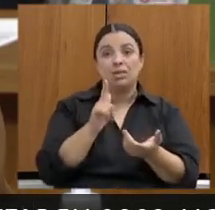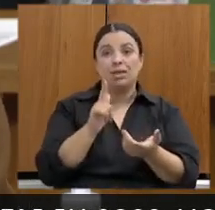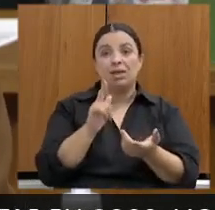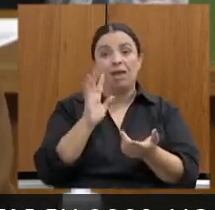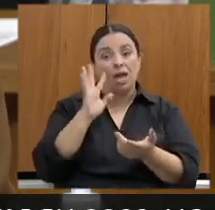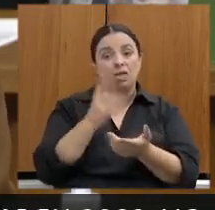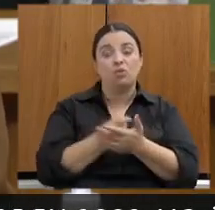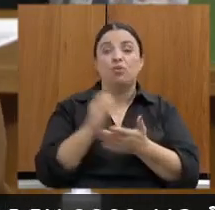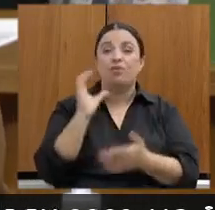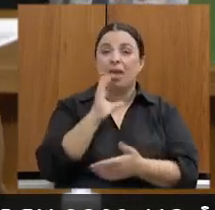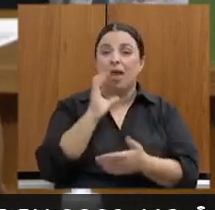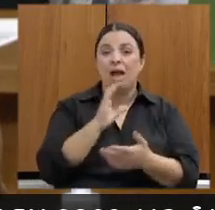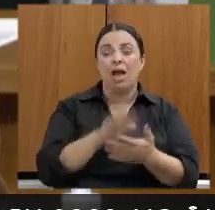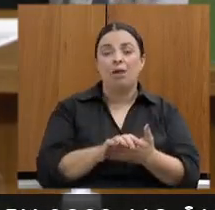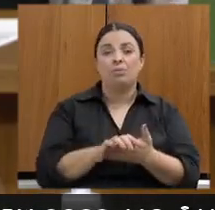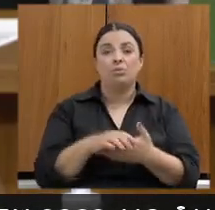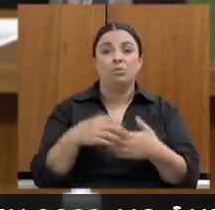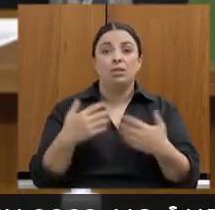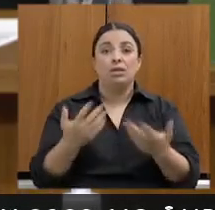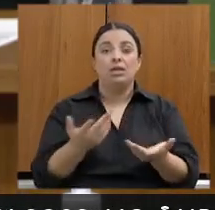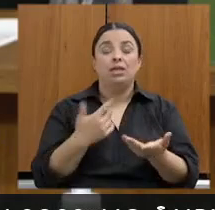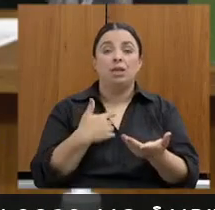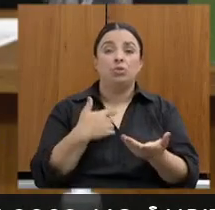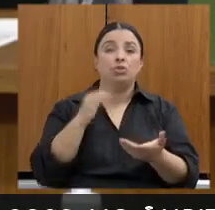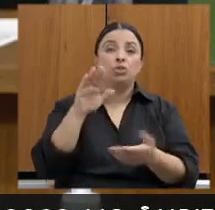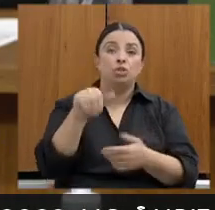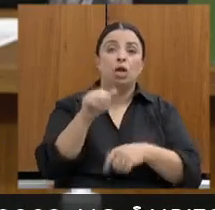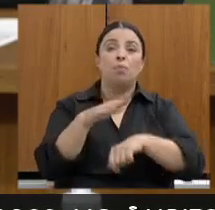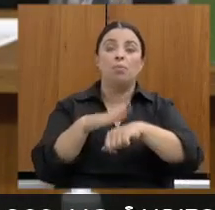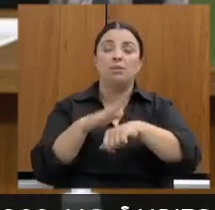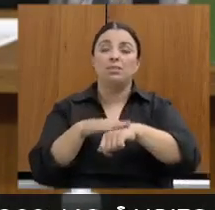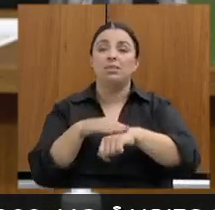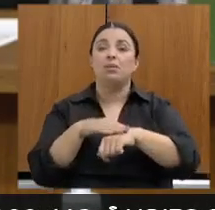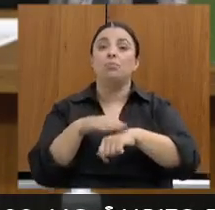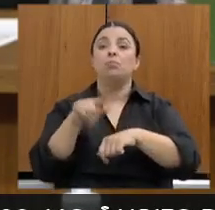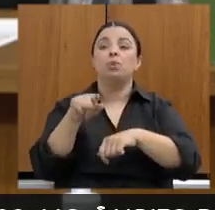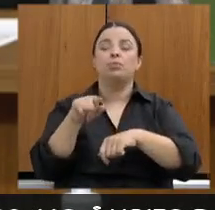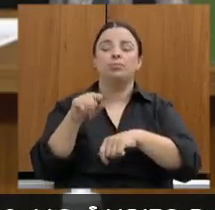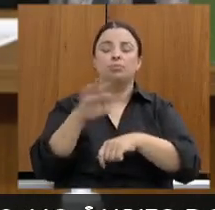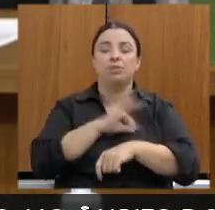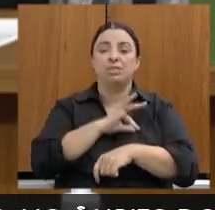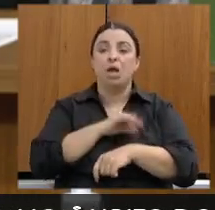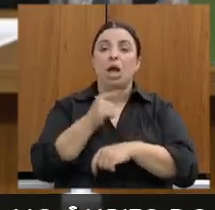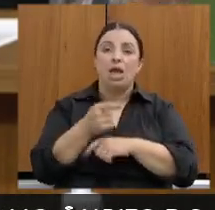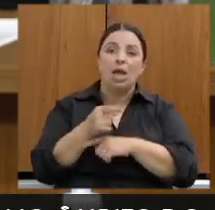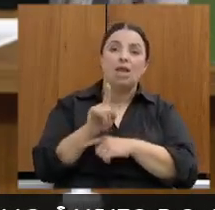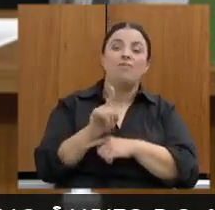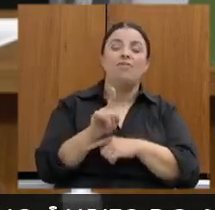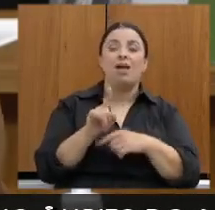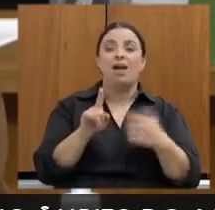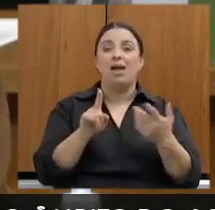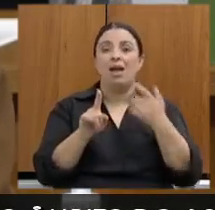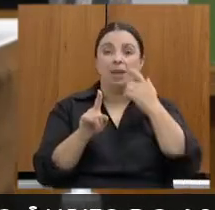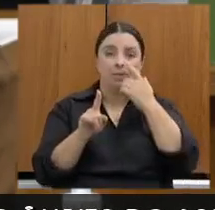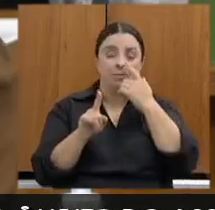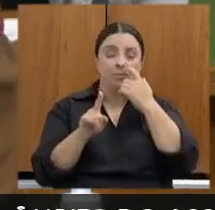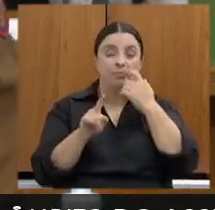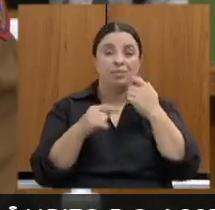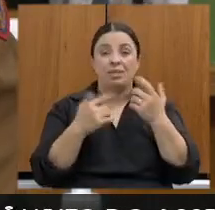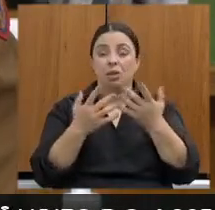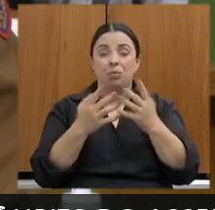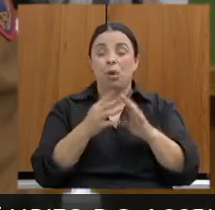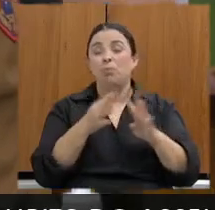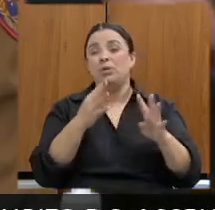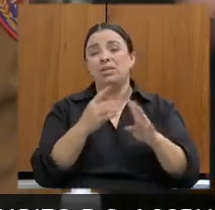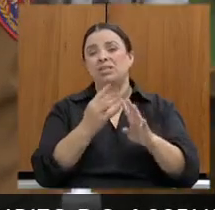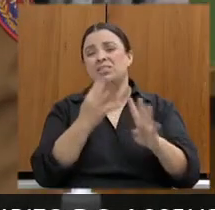vários de várias outras ocorrências e aciona o policial ele vai para o turno e aciona ele na hora que chegar avisei por causa dessa fila então